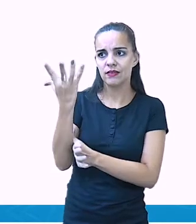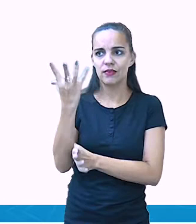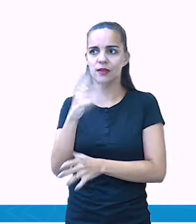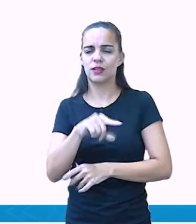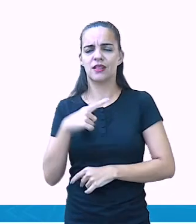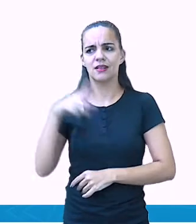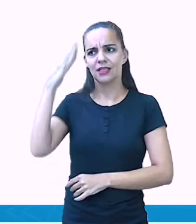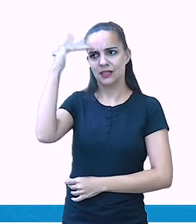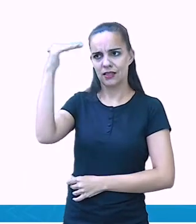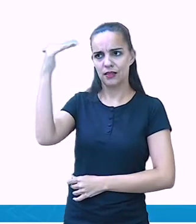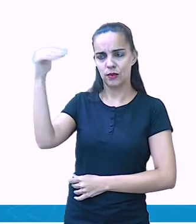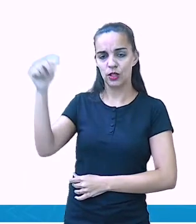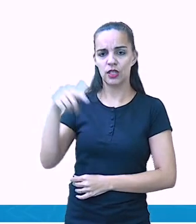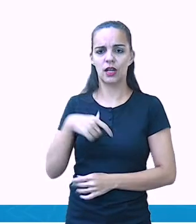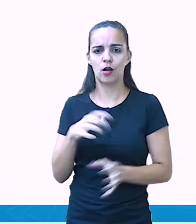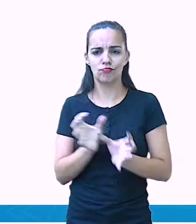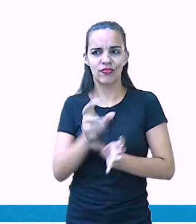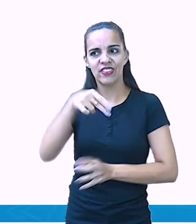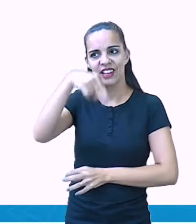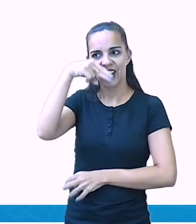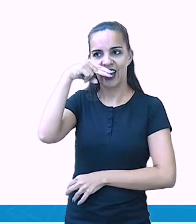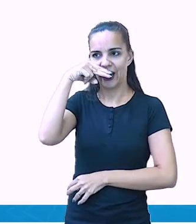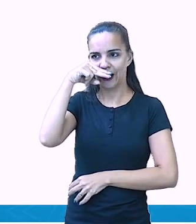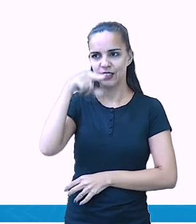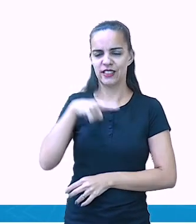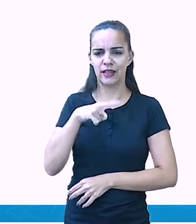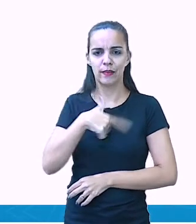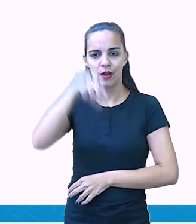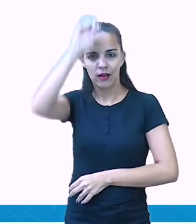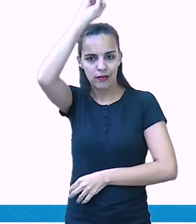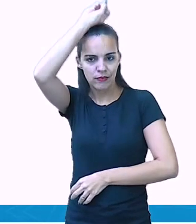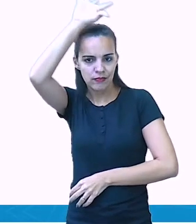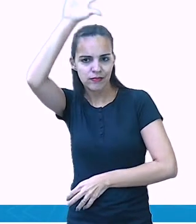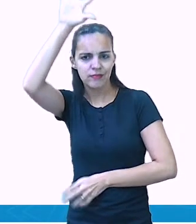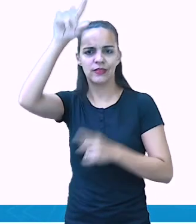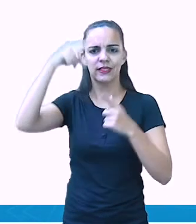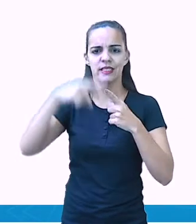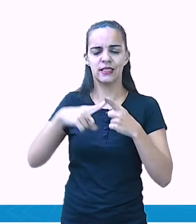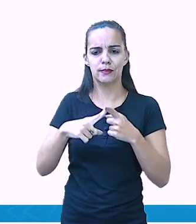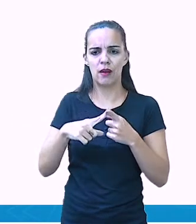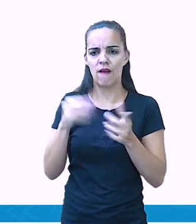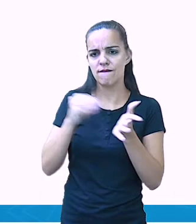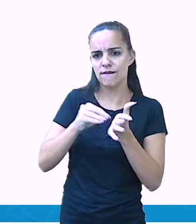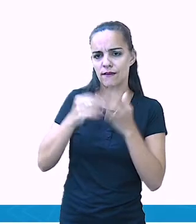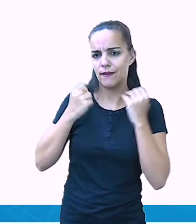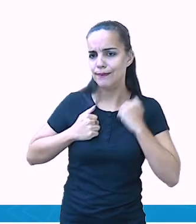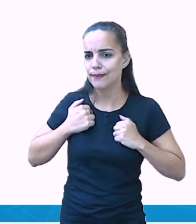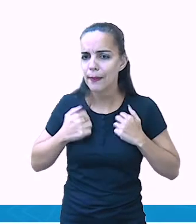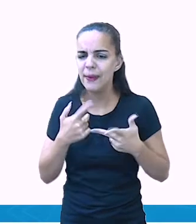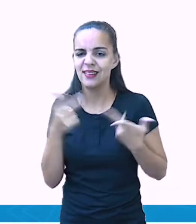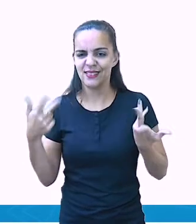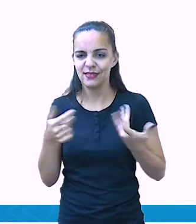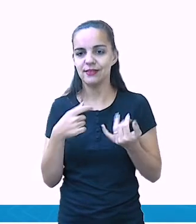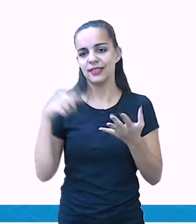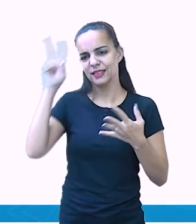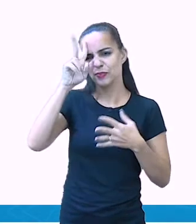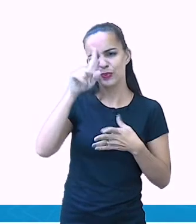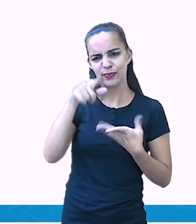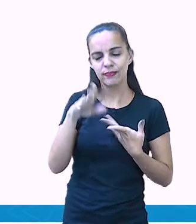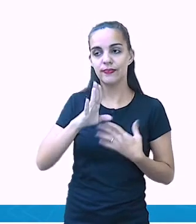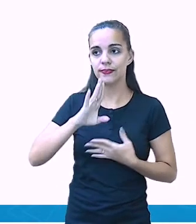tão famosa Turma da Mônica, a Mônica, o Cebolinha, o Cascão e toda a sua turma. Ela foi